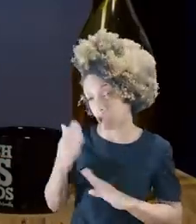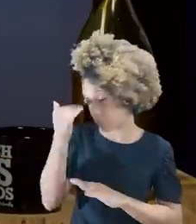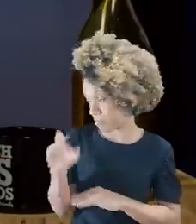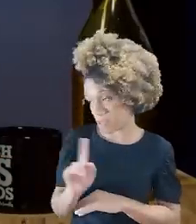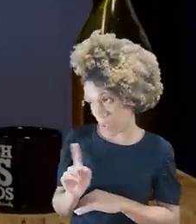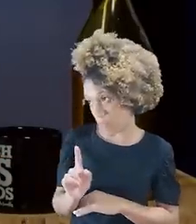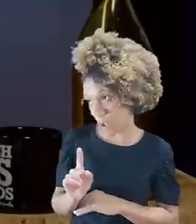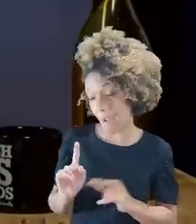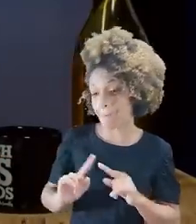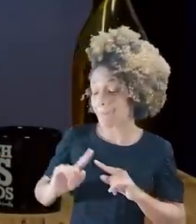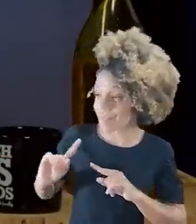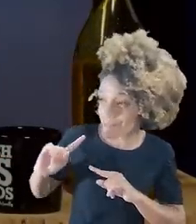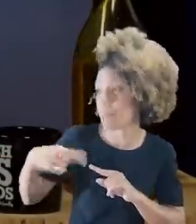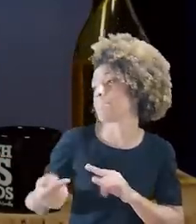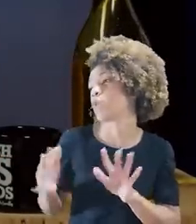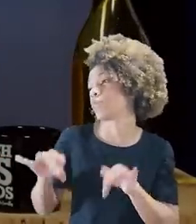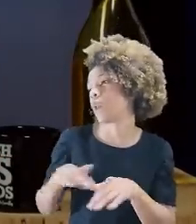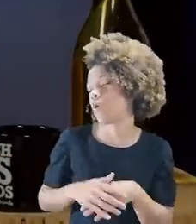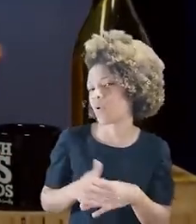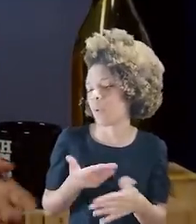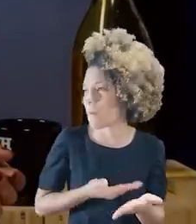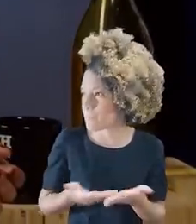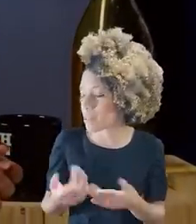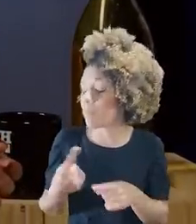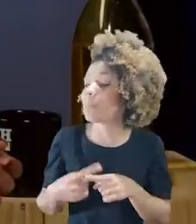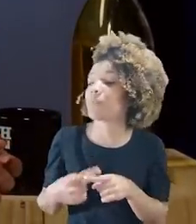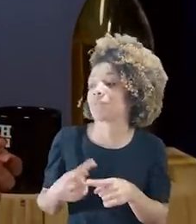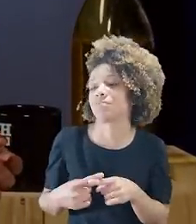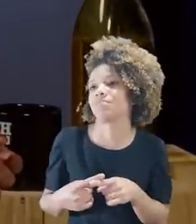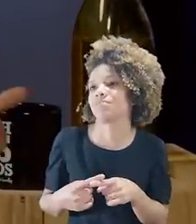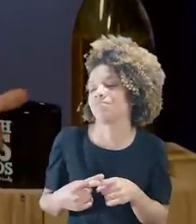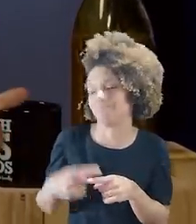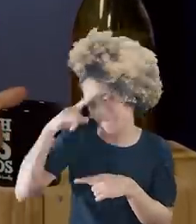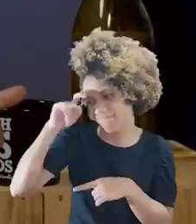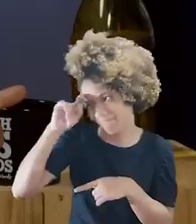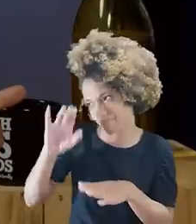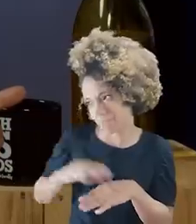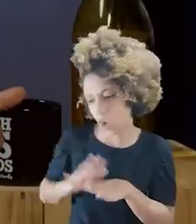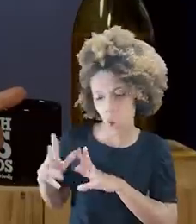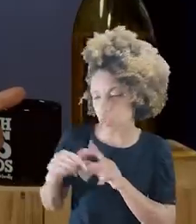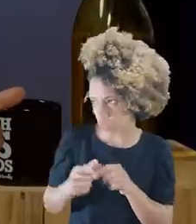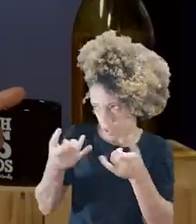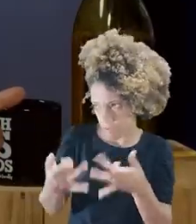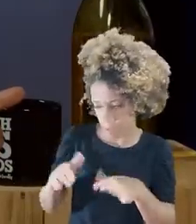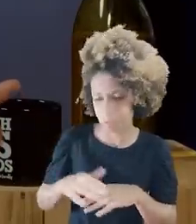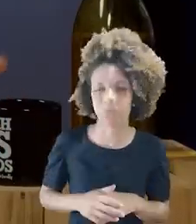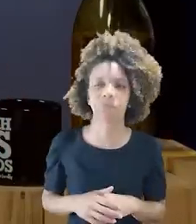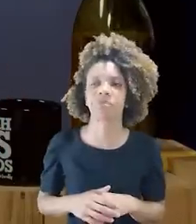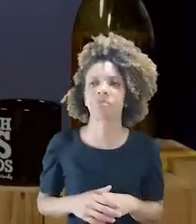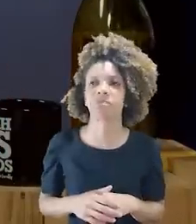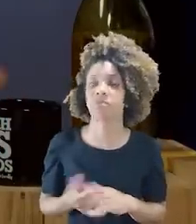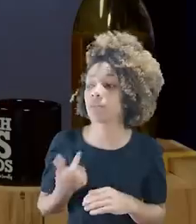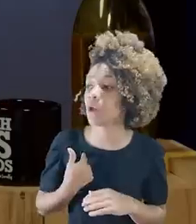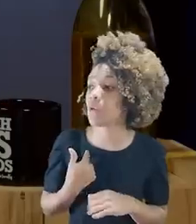não mas depois quando eu comecei a querer por por Maurício que eu falo para todas as pessoas eu tava